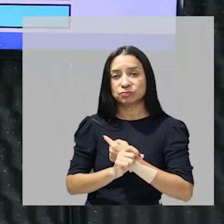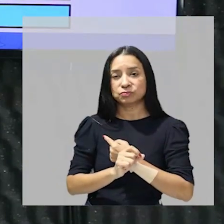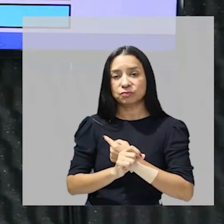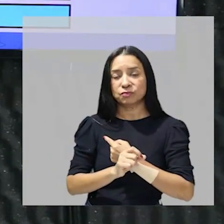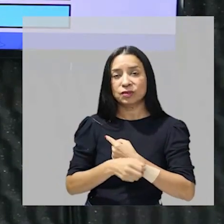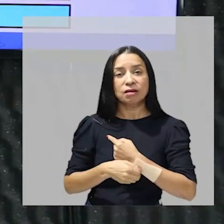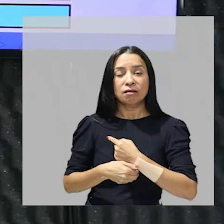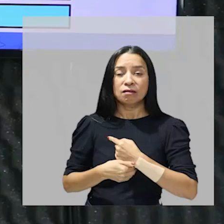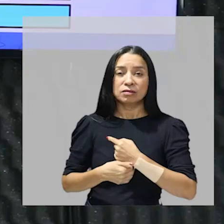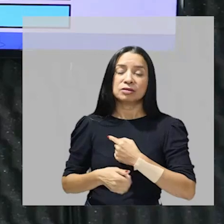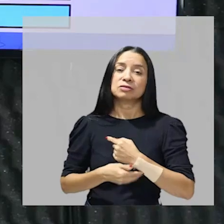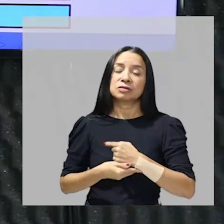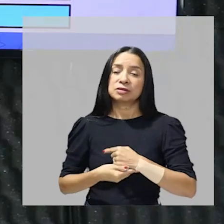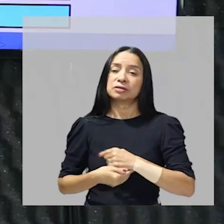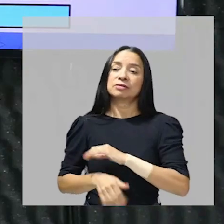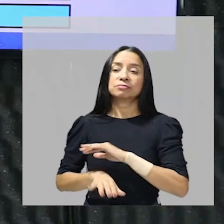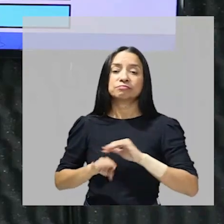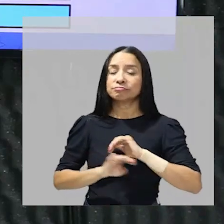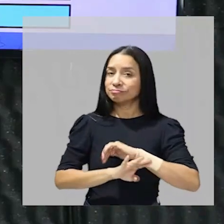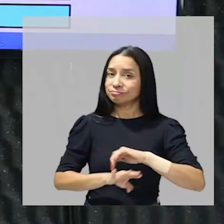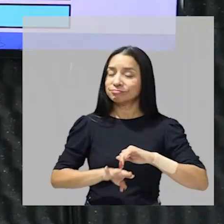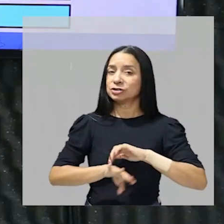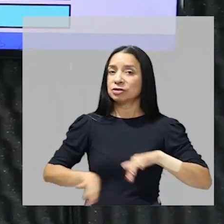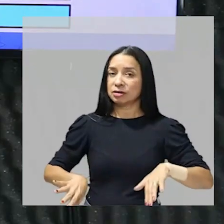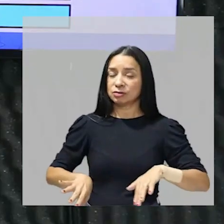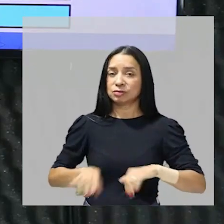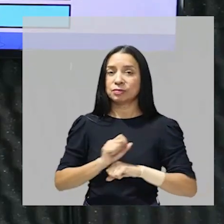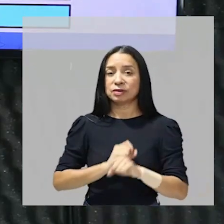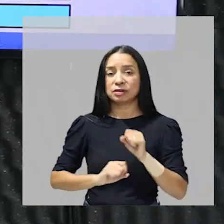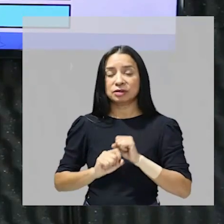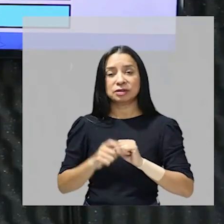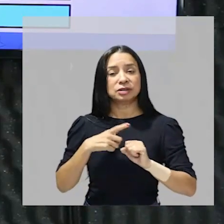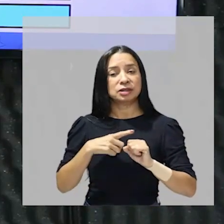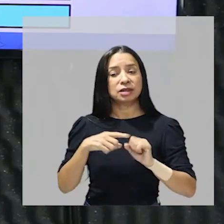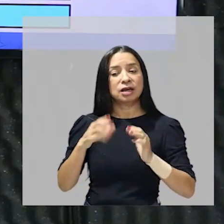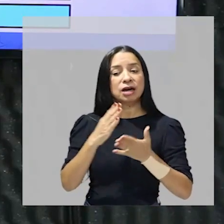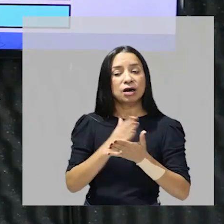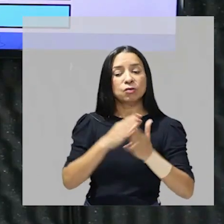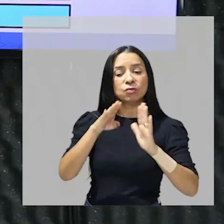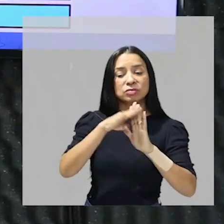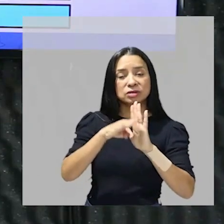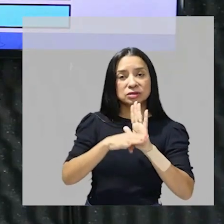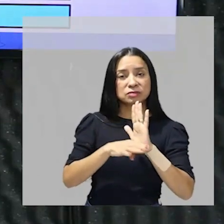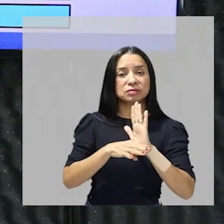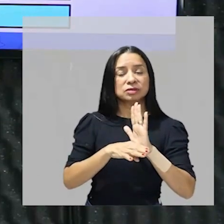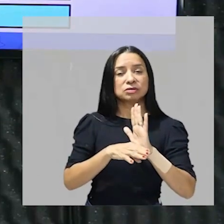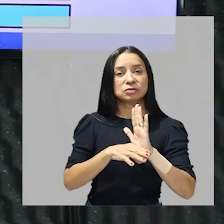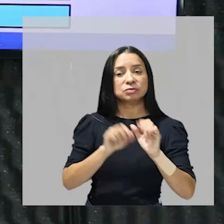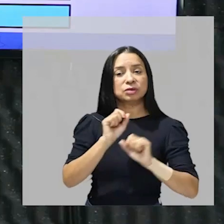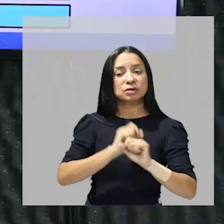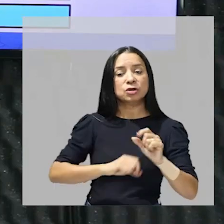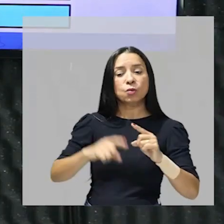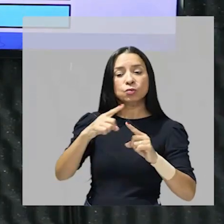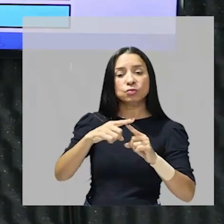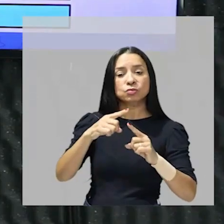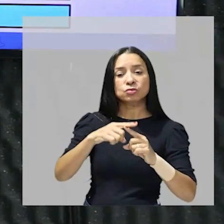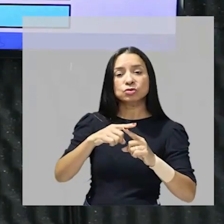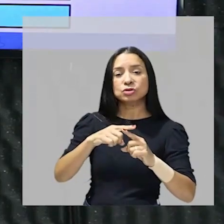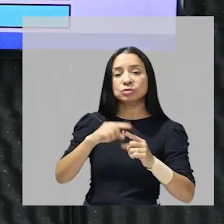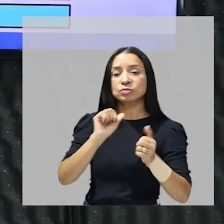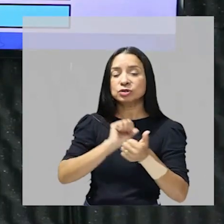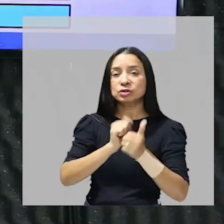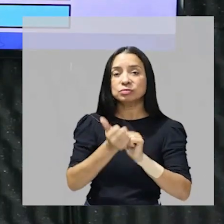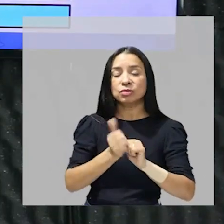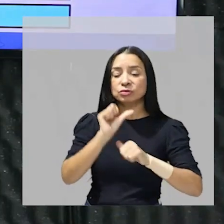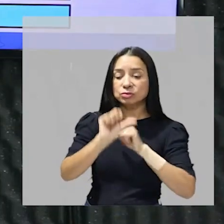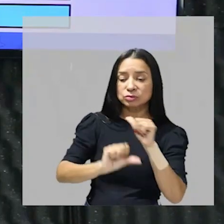é deixada de lado. E existem alguns critérios para que uma modalidade ela torne-se olímpica. Como quais? Ela